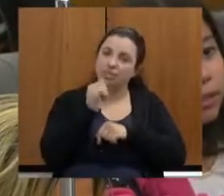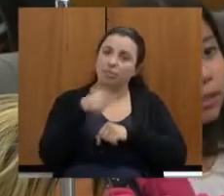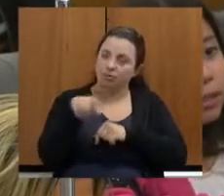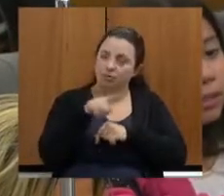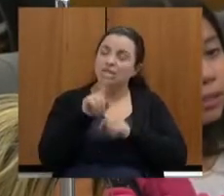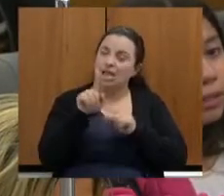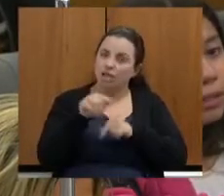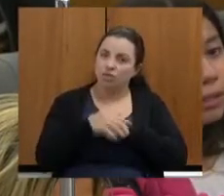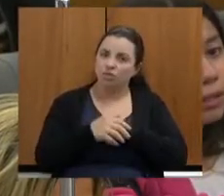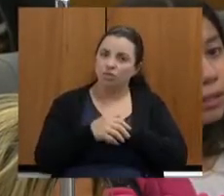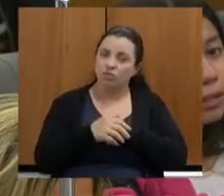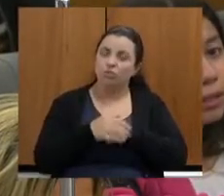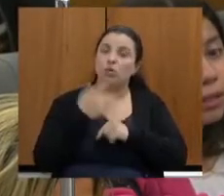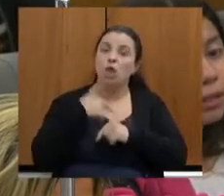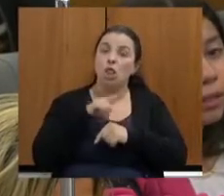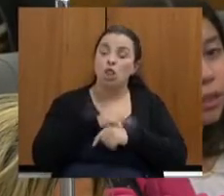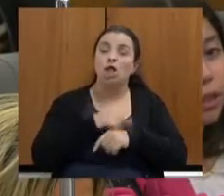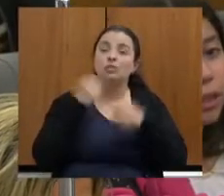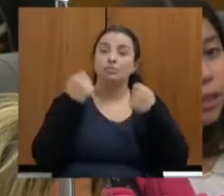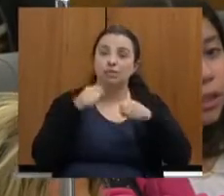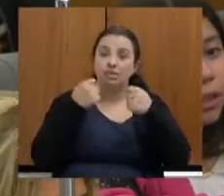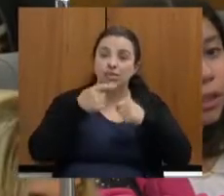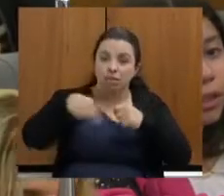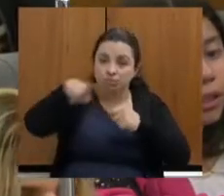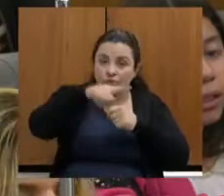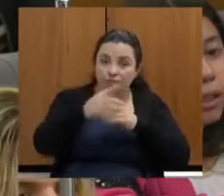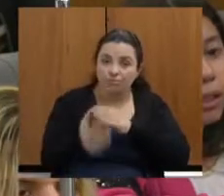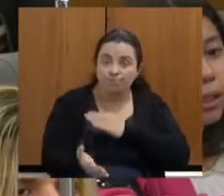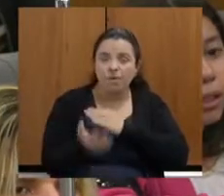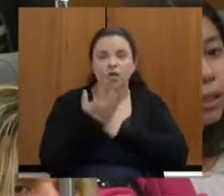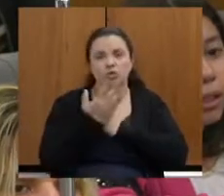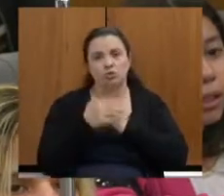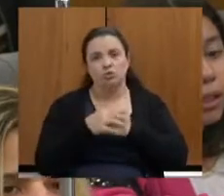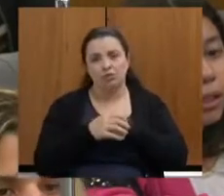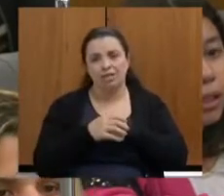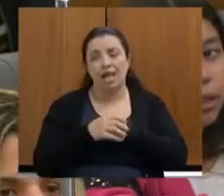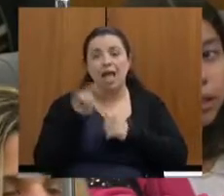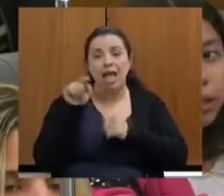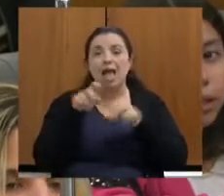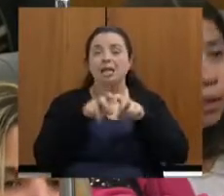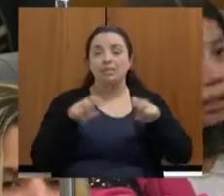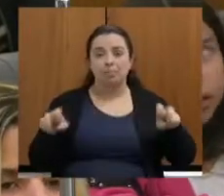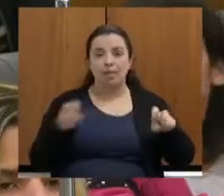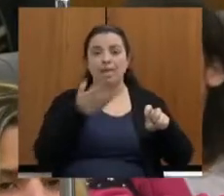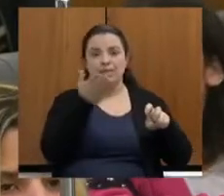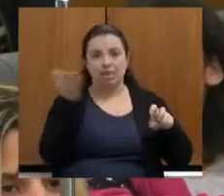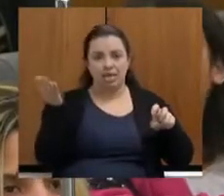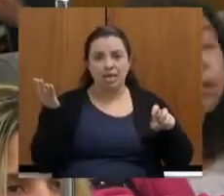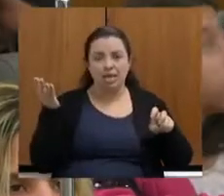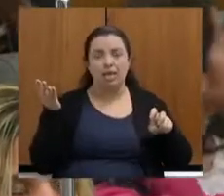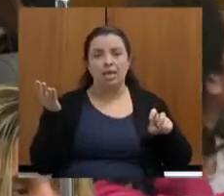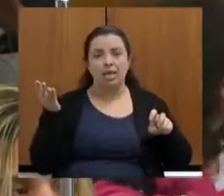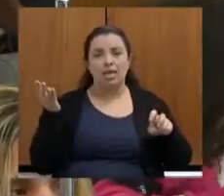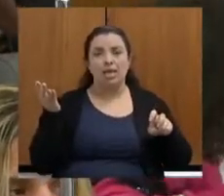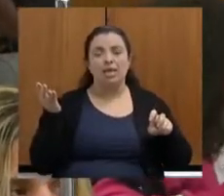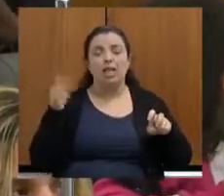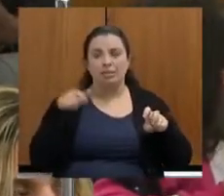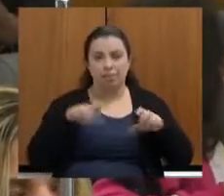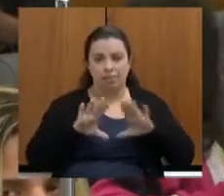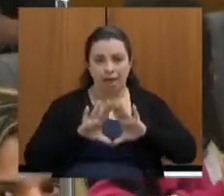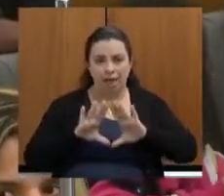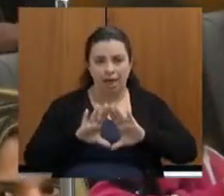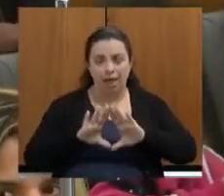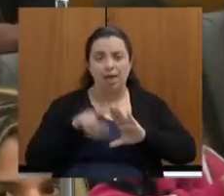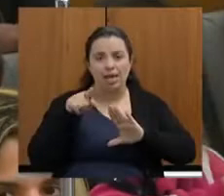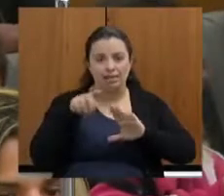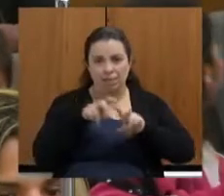nós contamos com as suas ajuda agora porque essa mesa Aí ó essa mesa de Assembleia